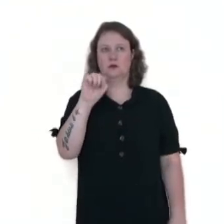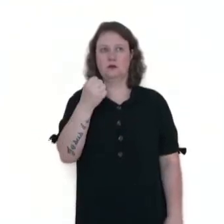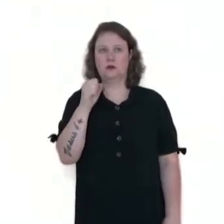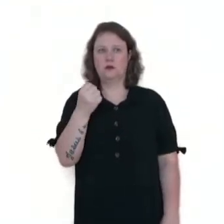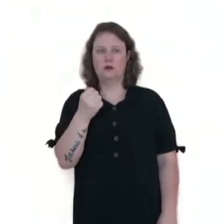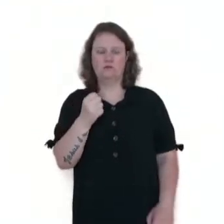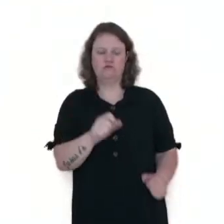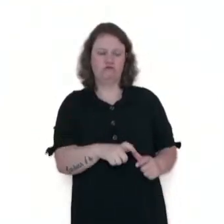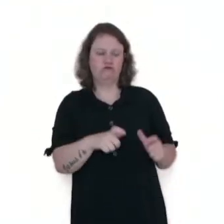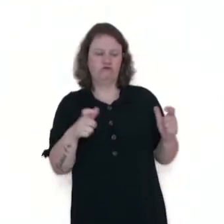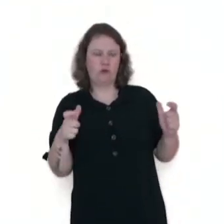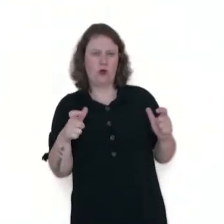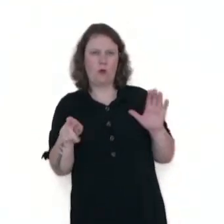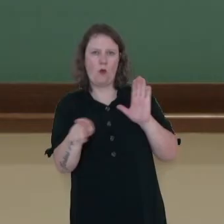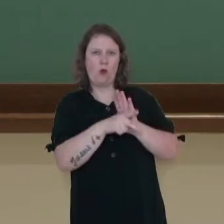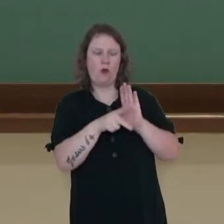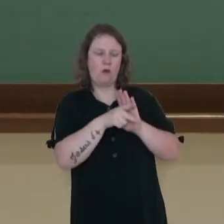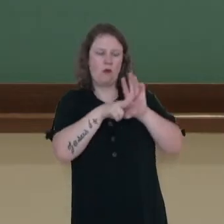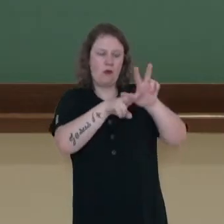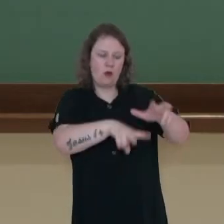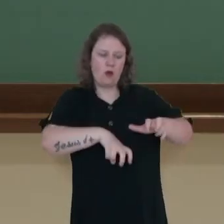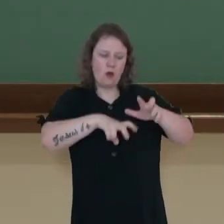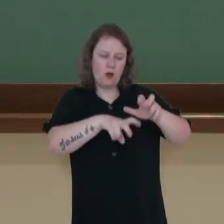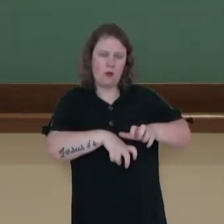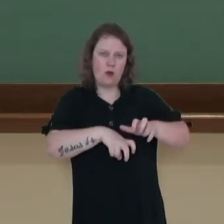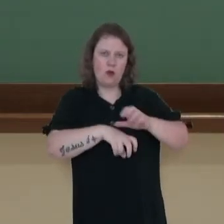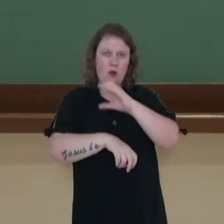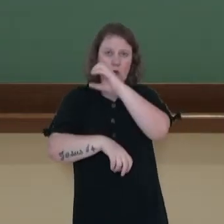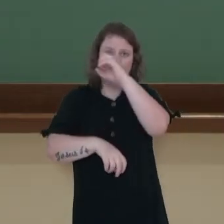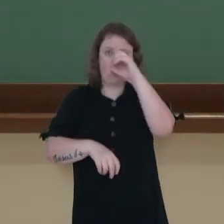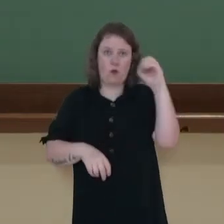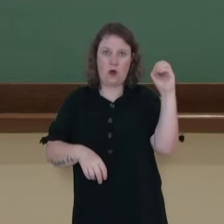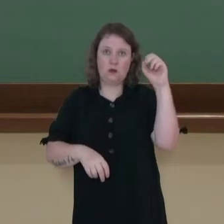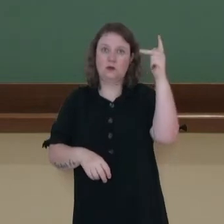grandes cafeicultores do Oeste paulista, tá?